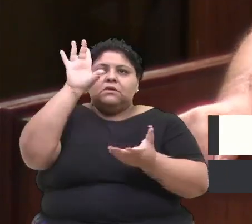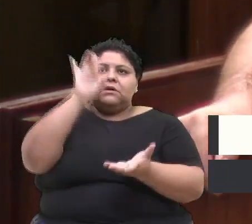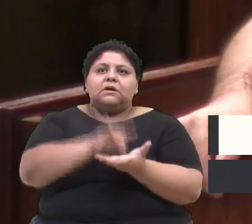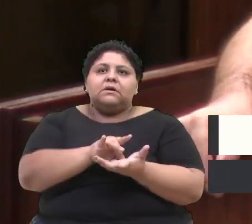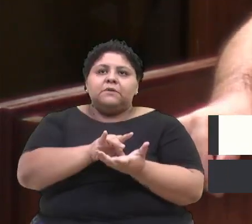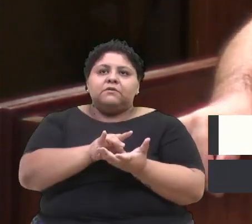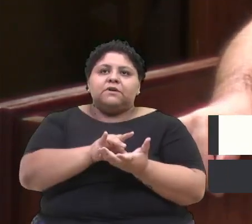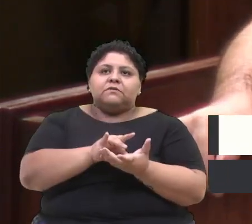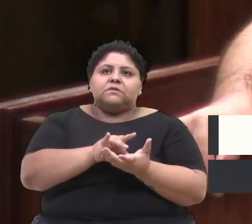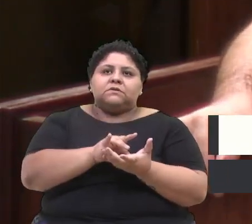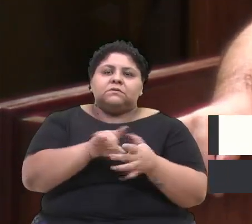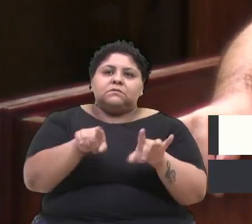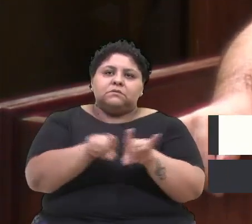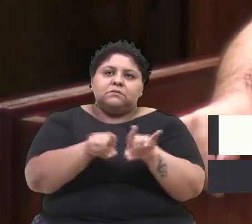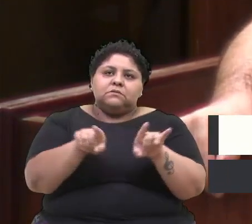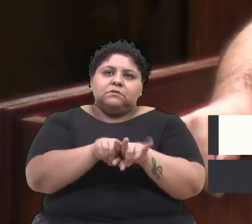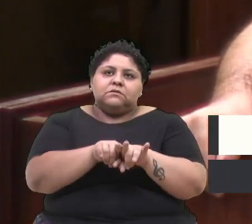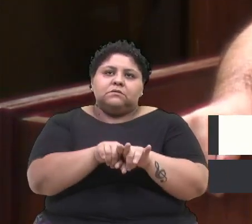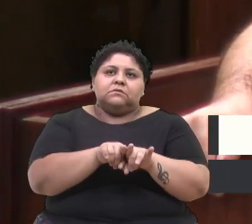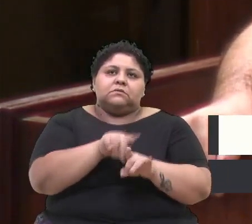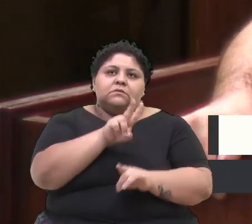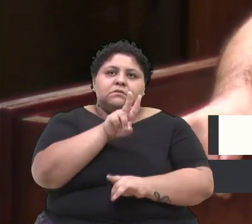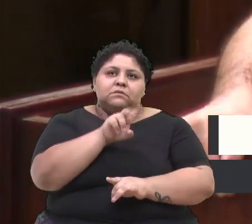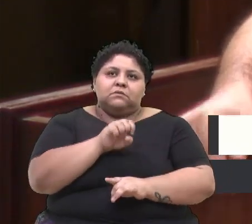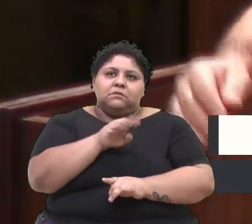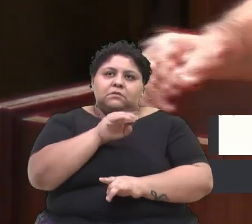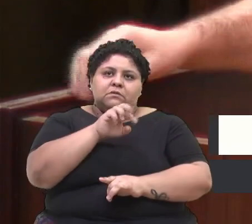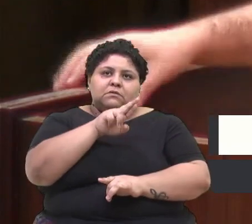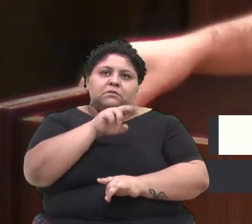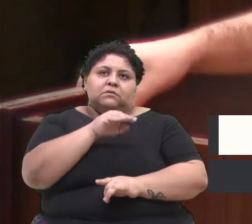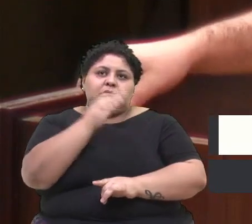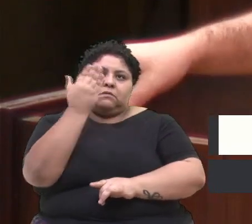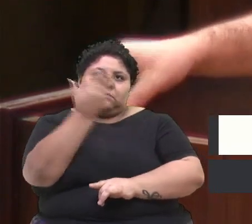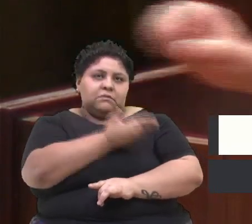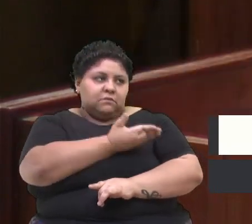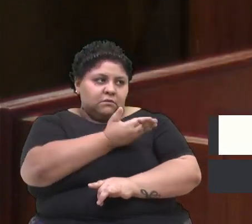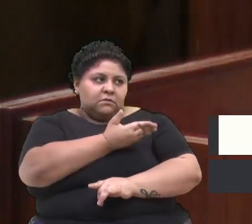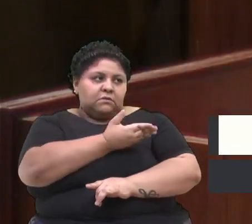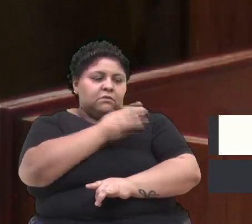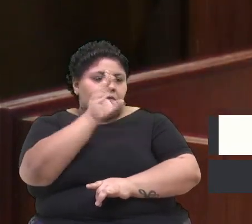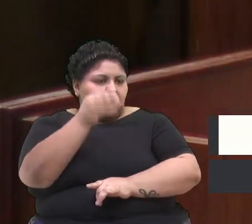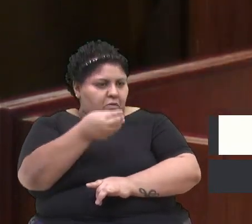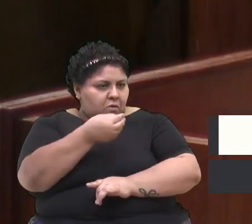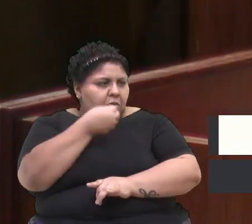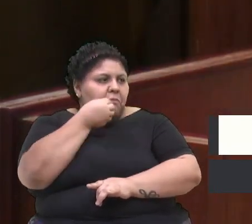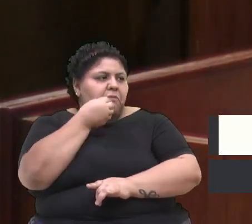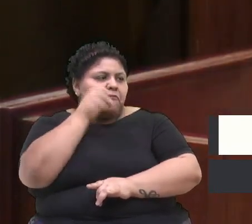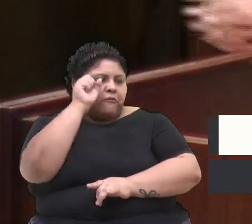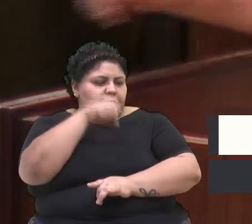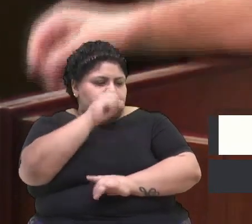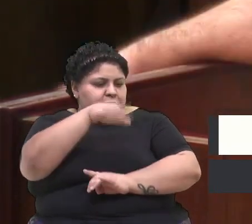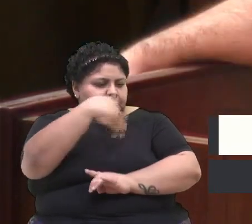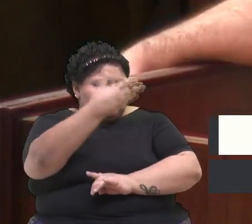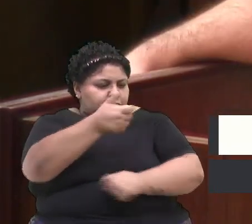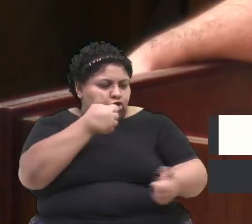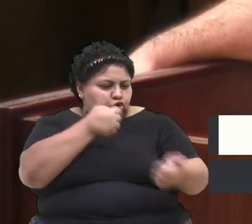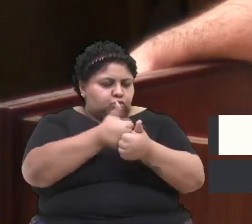E eu vou torcer por ti, Weber. O que eu puder fazer para te ver aqui, tu vai ter certeza que nós vamos estar